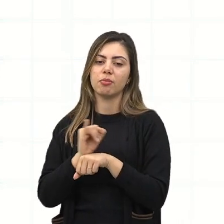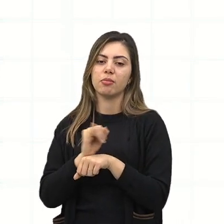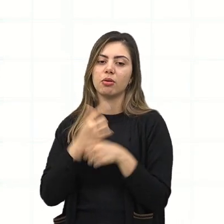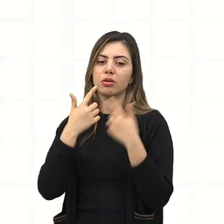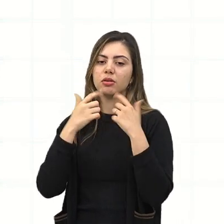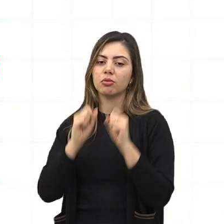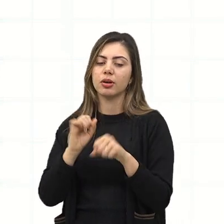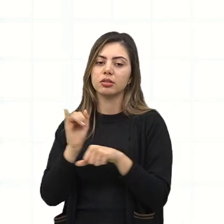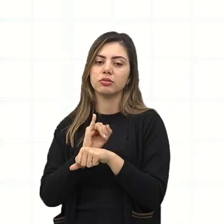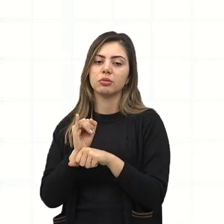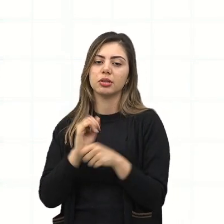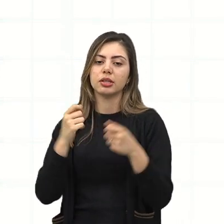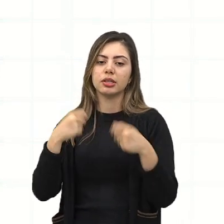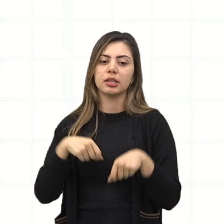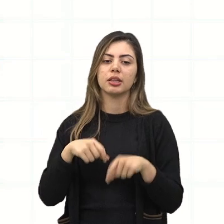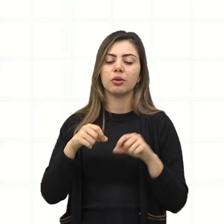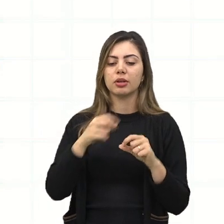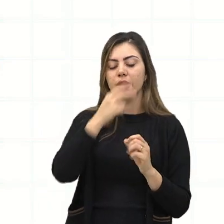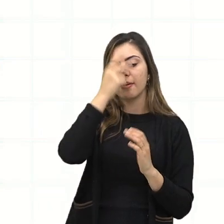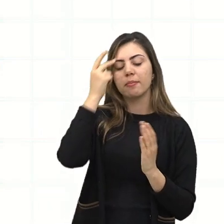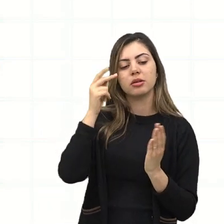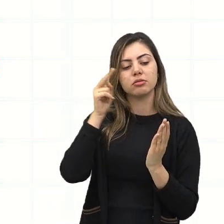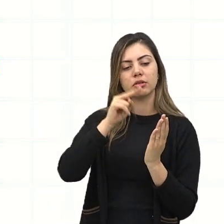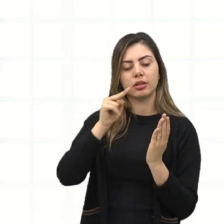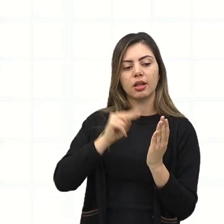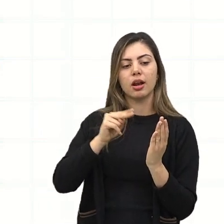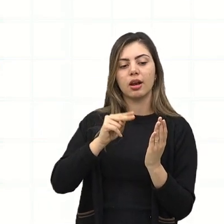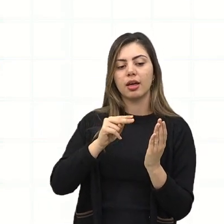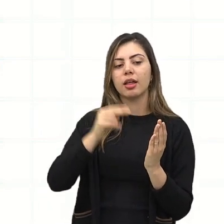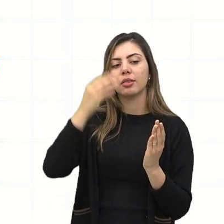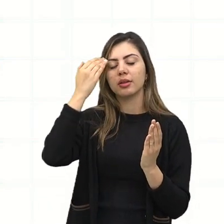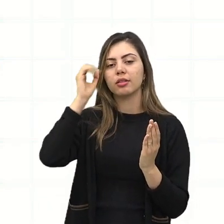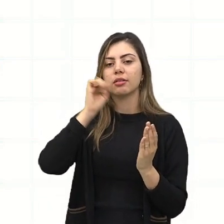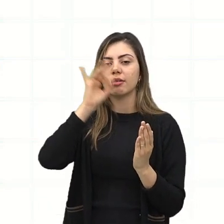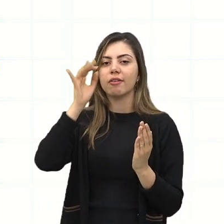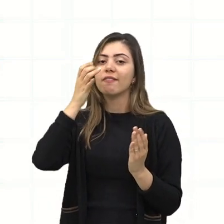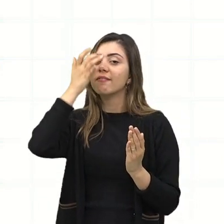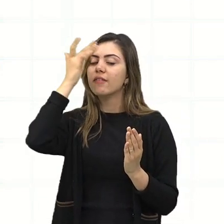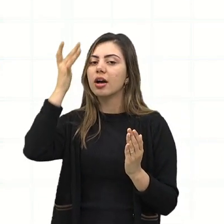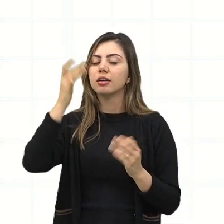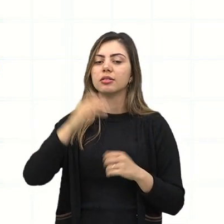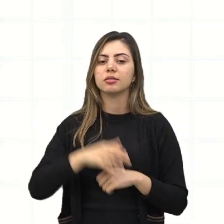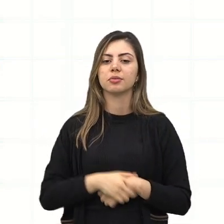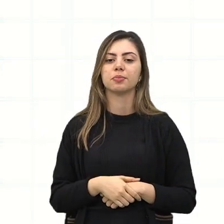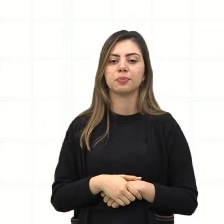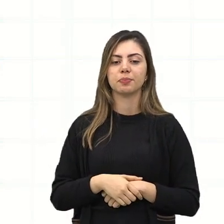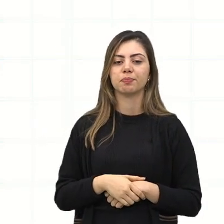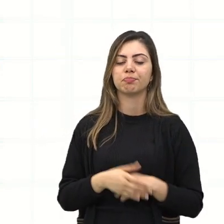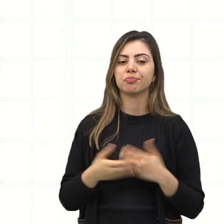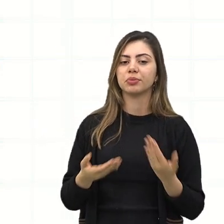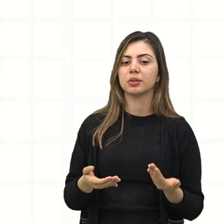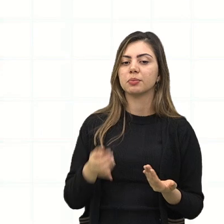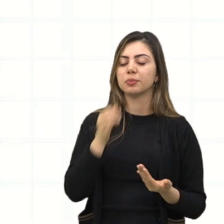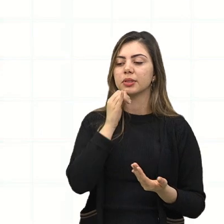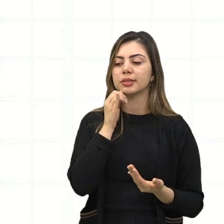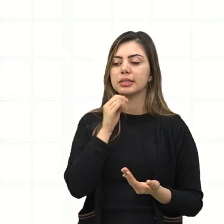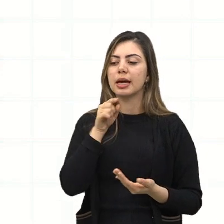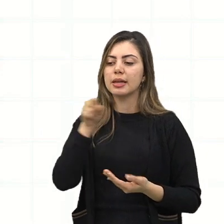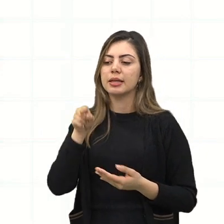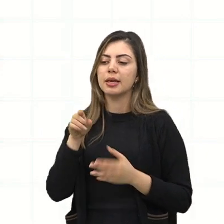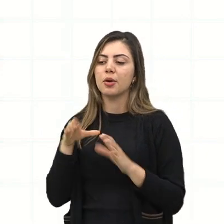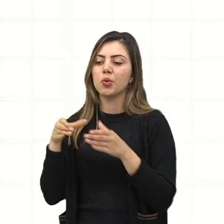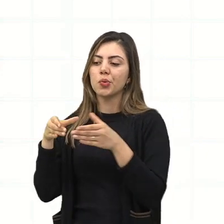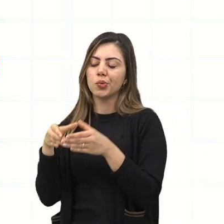criar uma conexão mais próxima com o público. Eu quero trazer aquilo para o meu público, eu quero criar uma conexão com ele, então eu vou